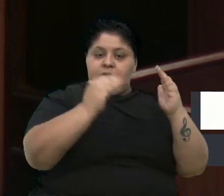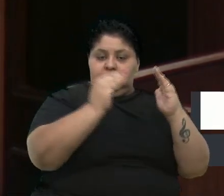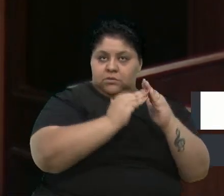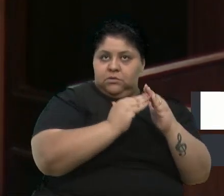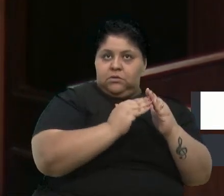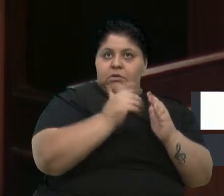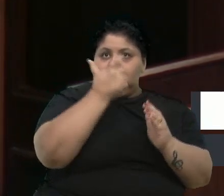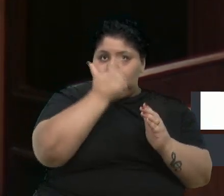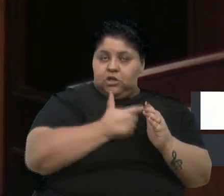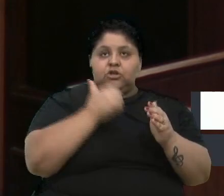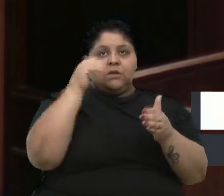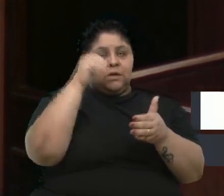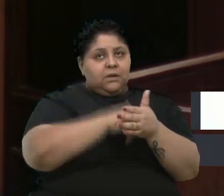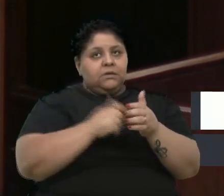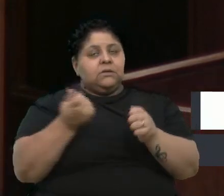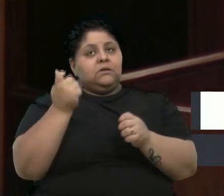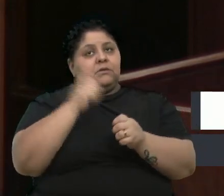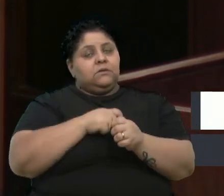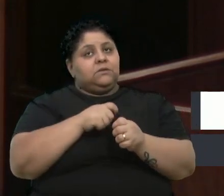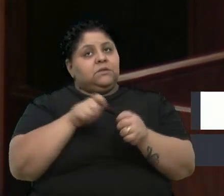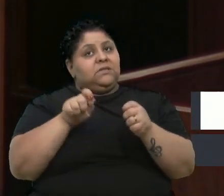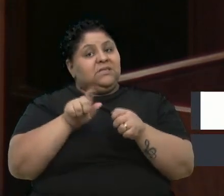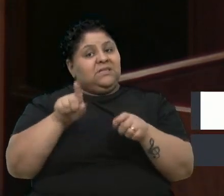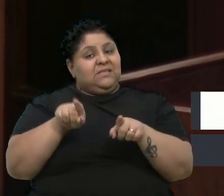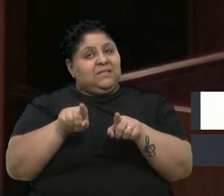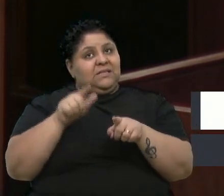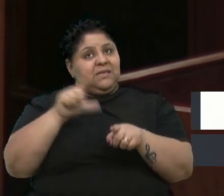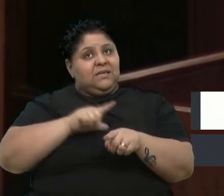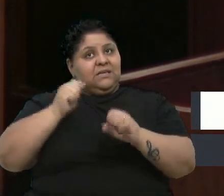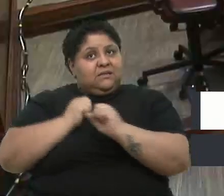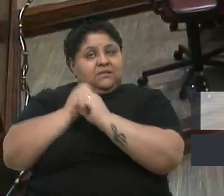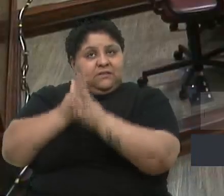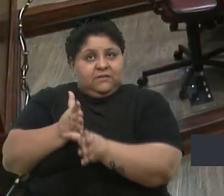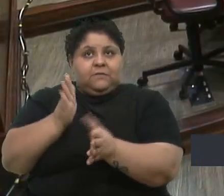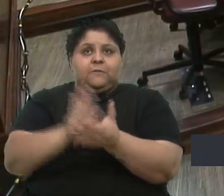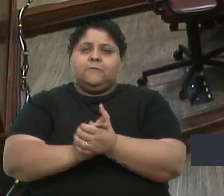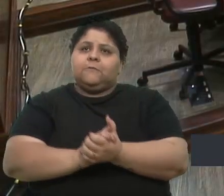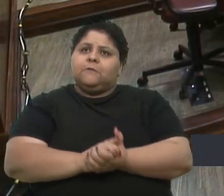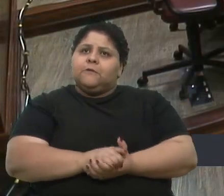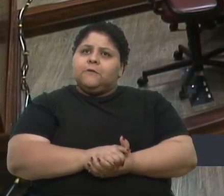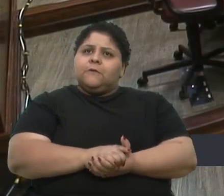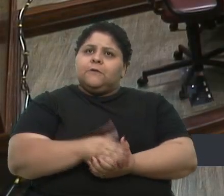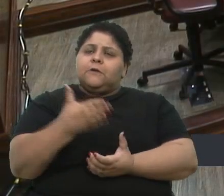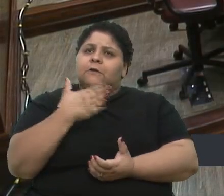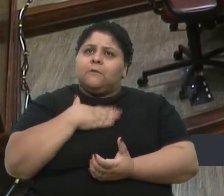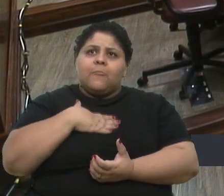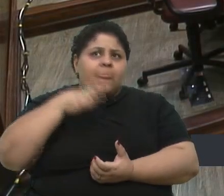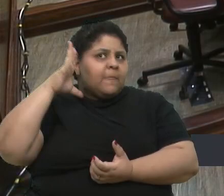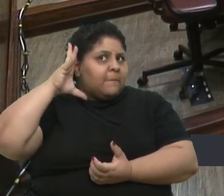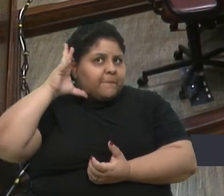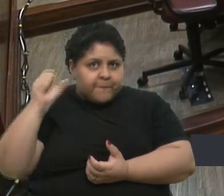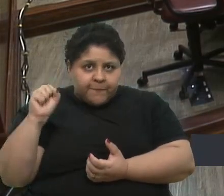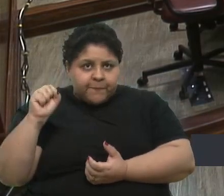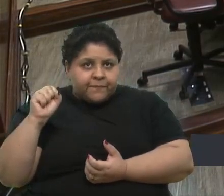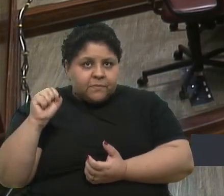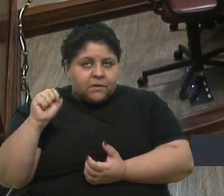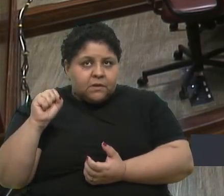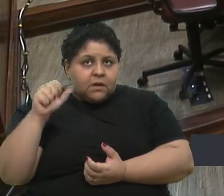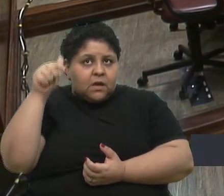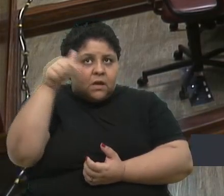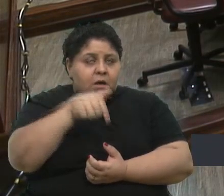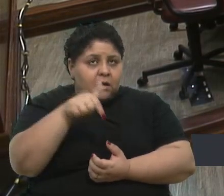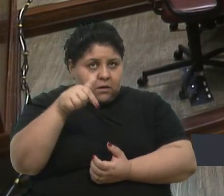tipo de providência. Uma parte rápida, porque depois... Vereador Fantinel, eu não ouvi isso que o Sandro falou, porque eu estava